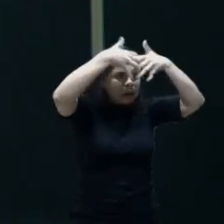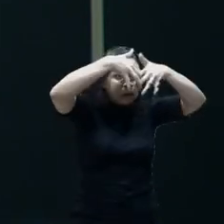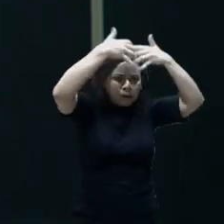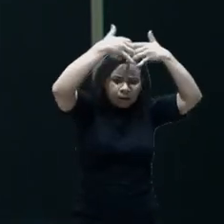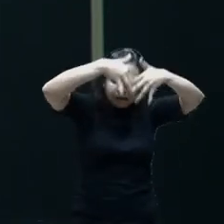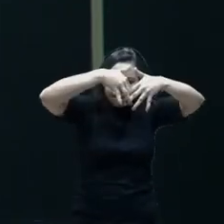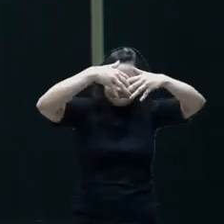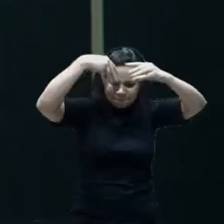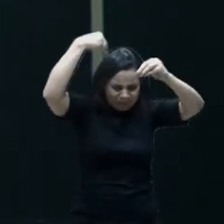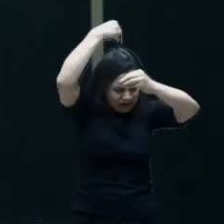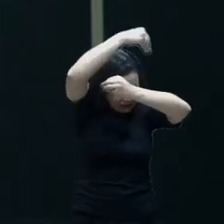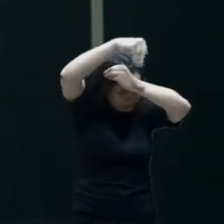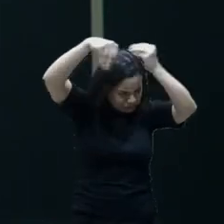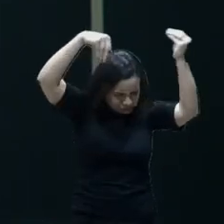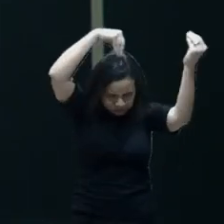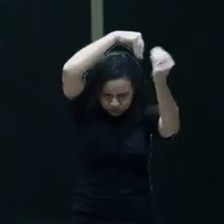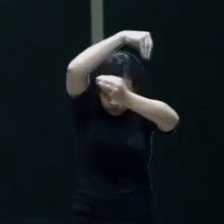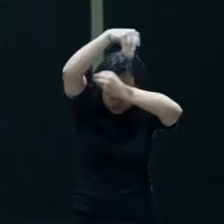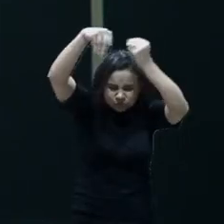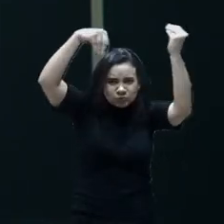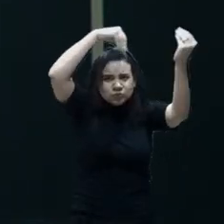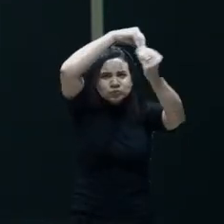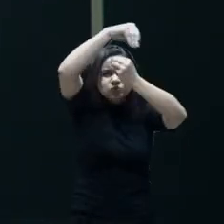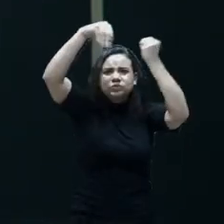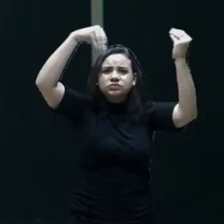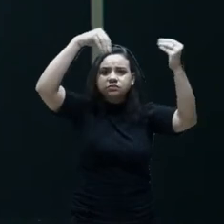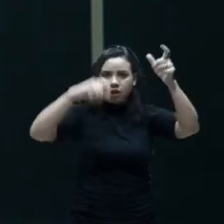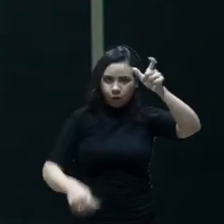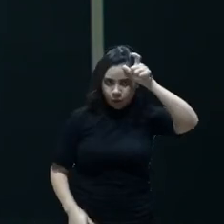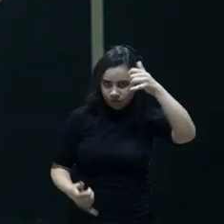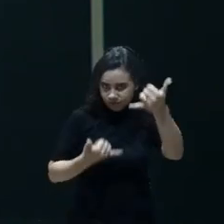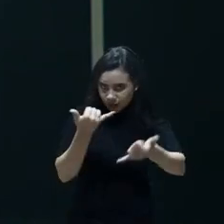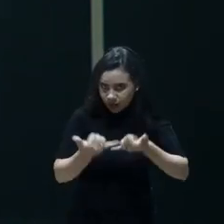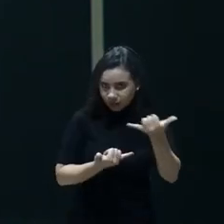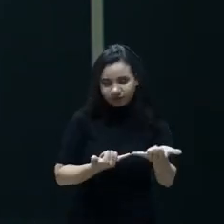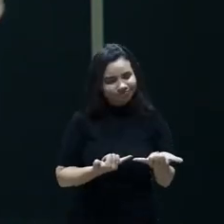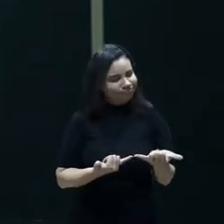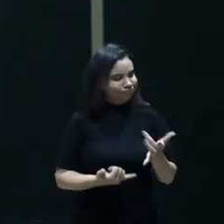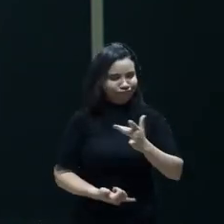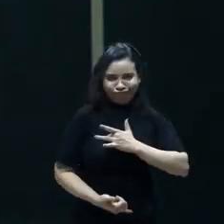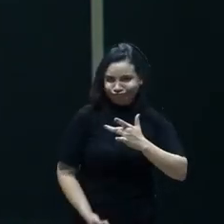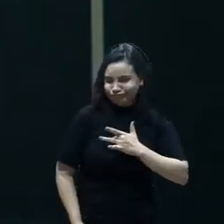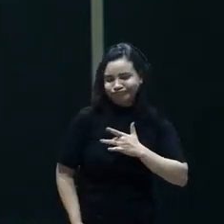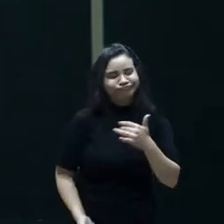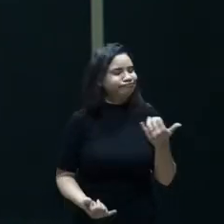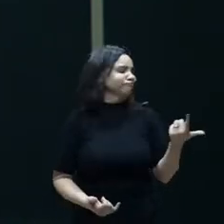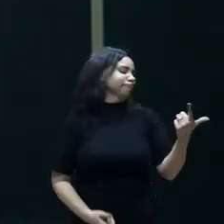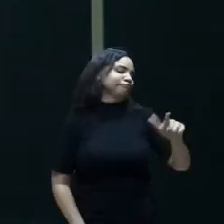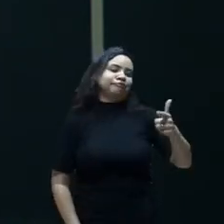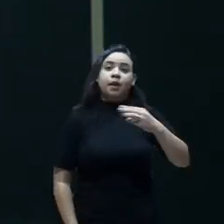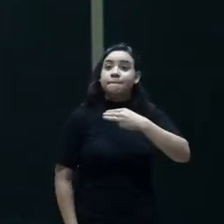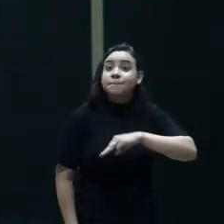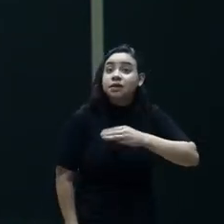ele vem para detonar, e ele não brinca, ele não tem dó, ele não tem misericórdia, ele vem para